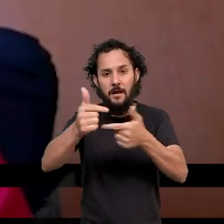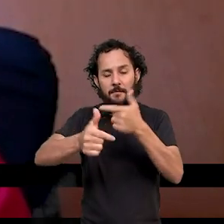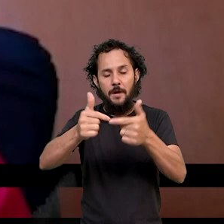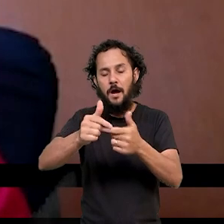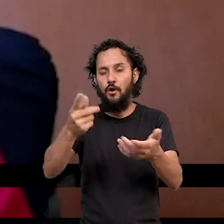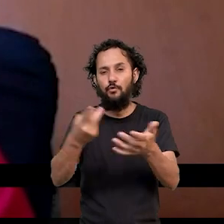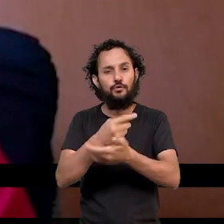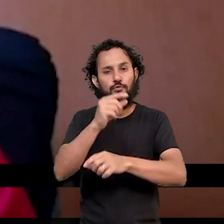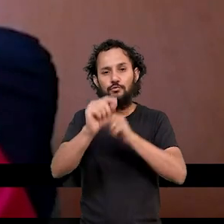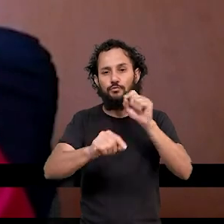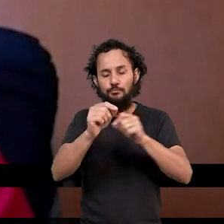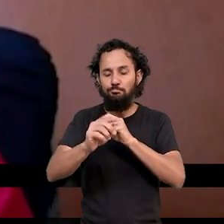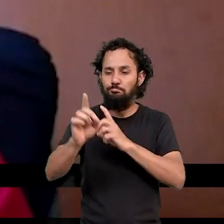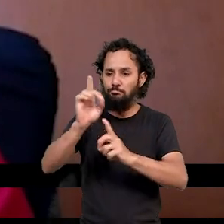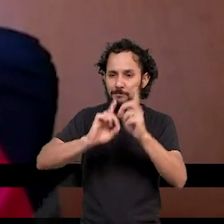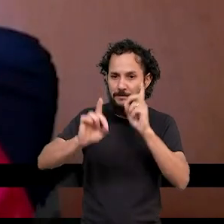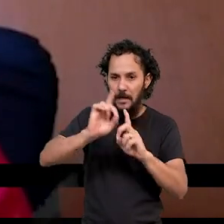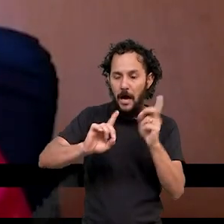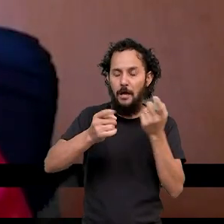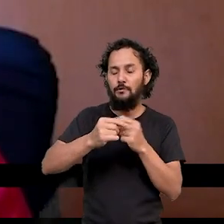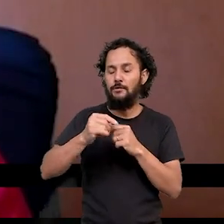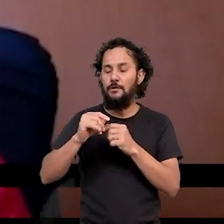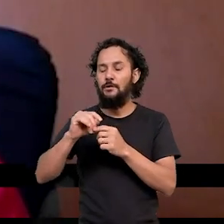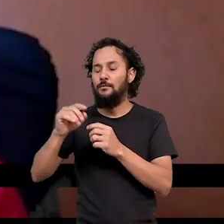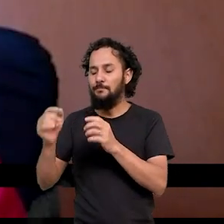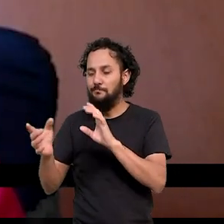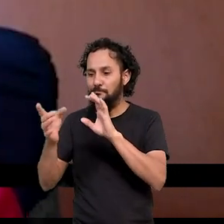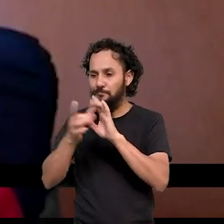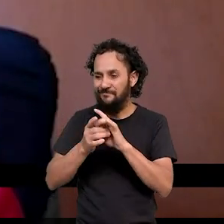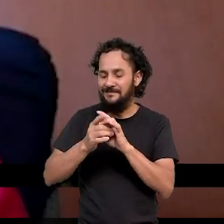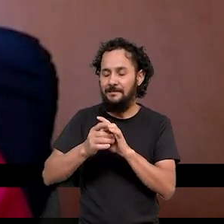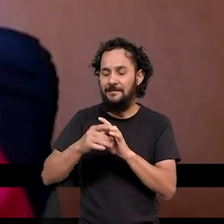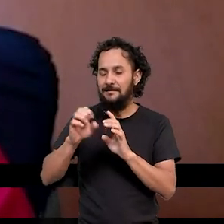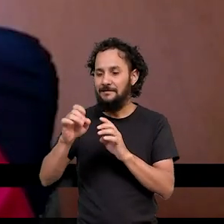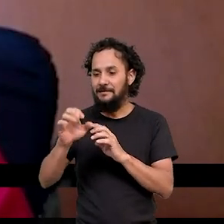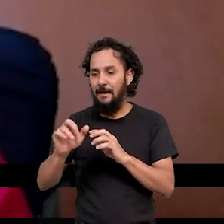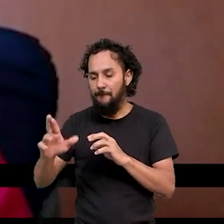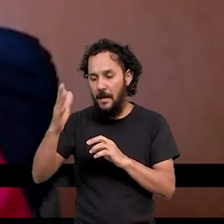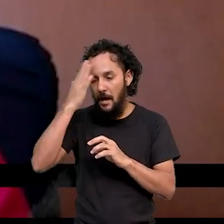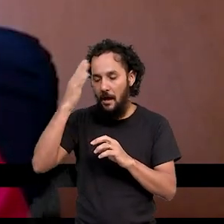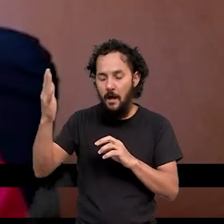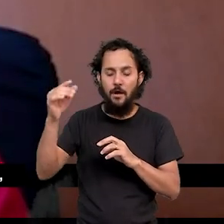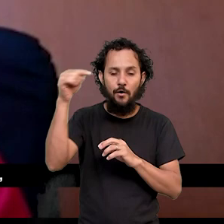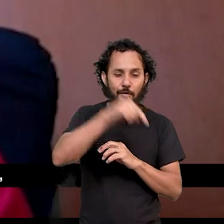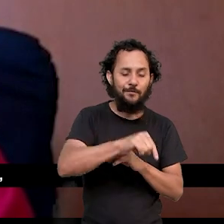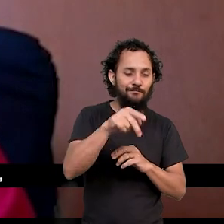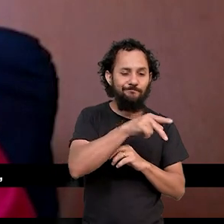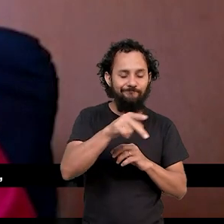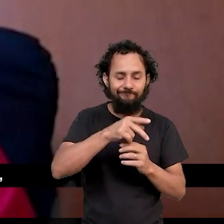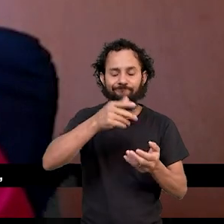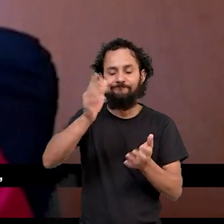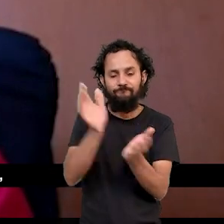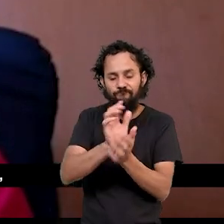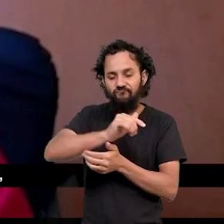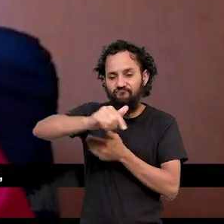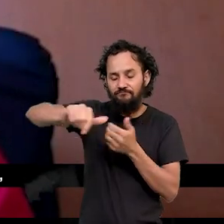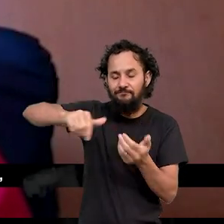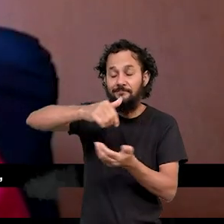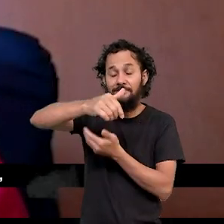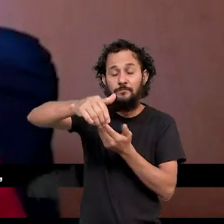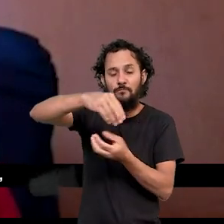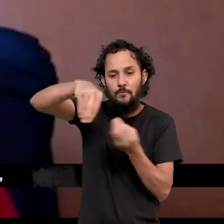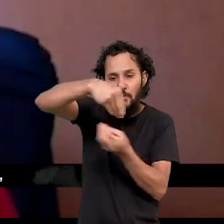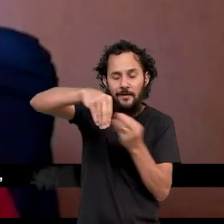que promovam o diálogo entre saberes e práticas de professoras, professores, de estudantes